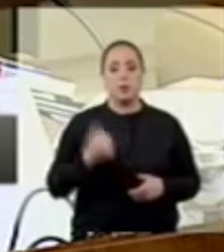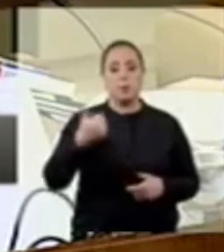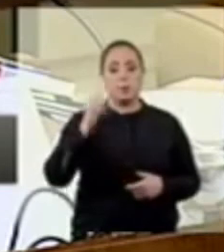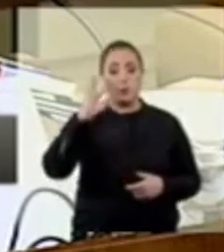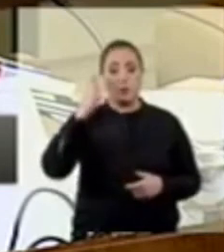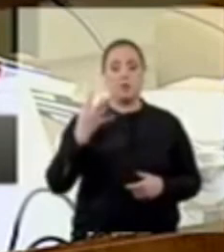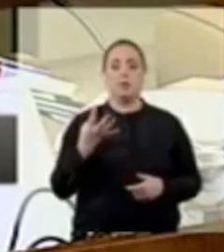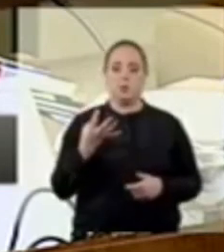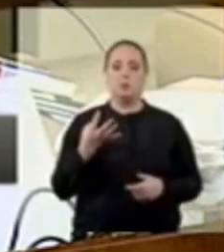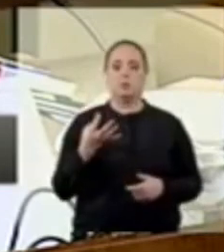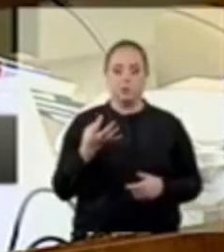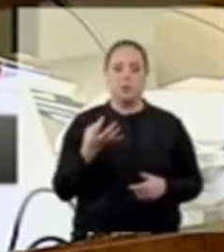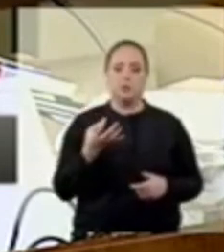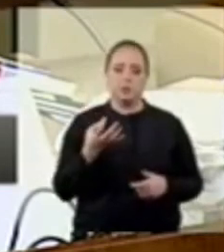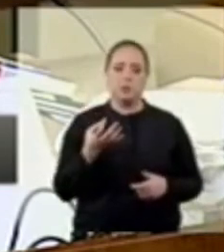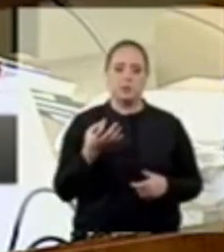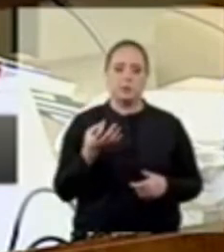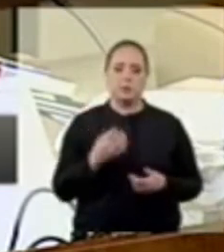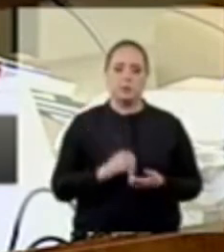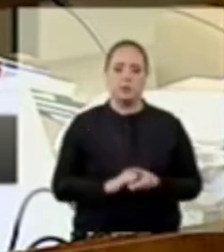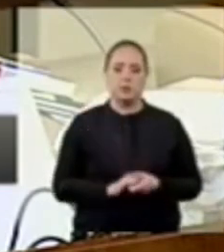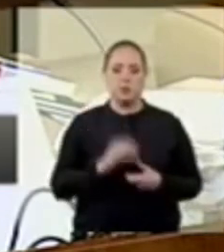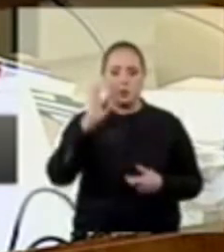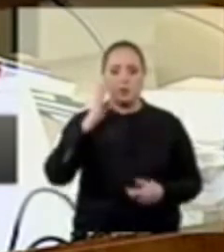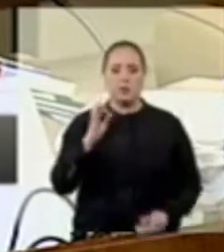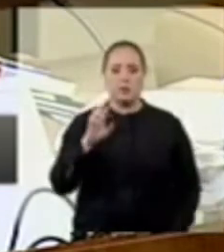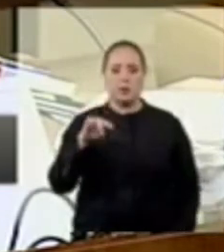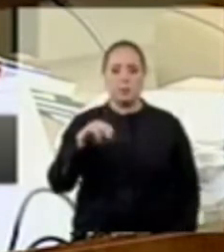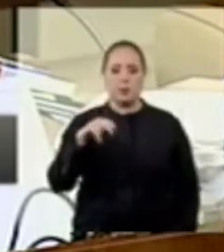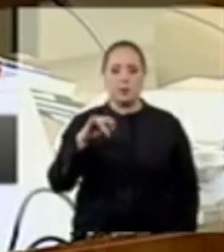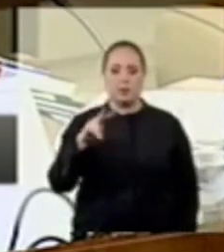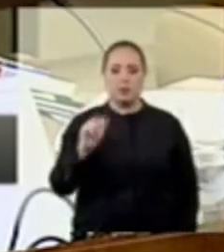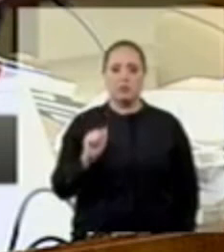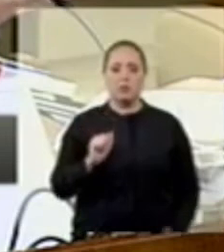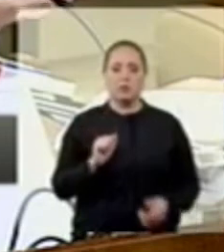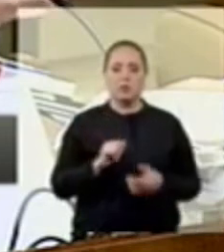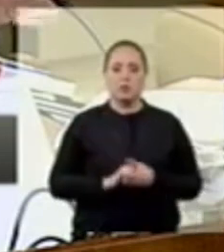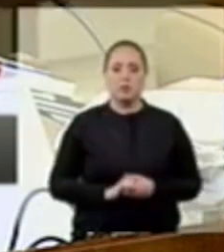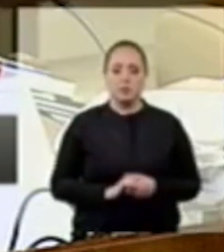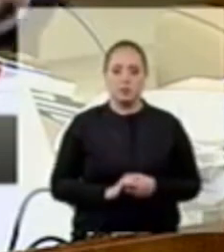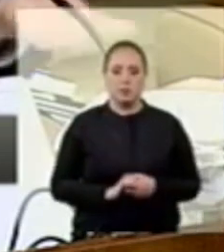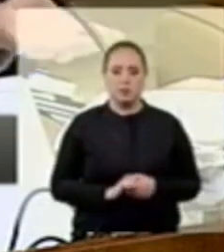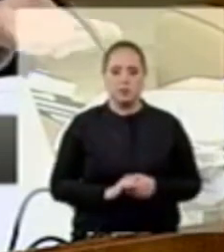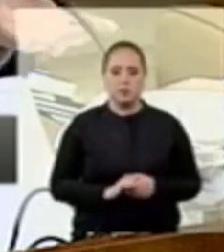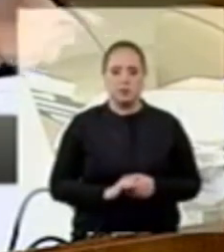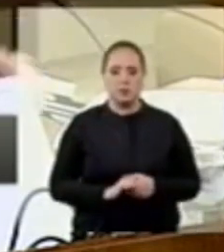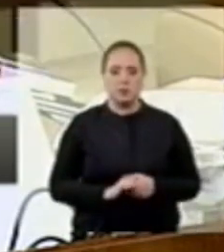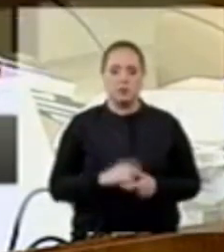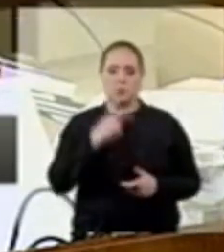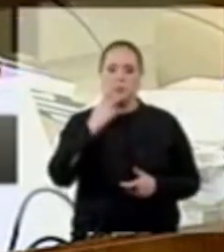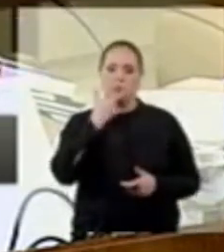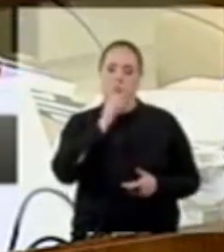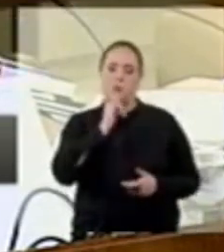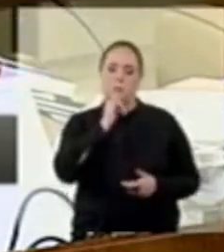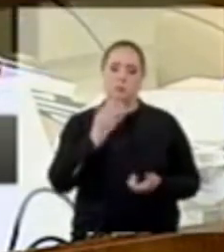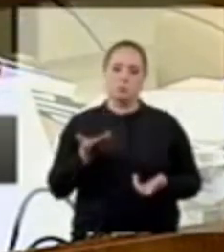terminativa decisão terminativa acabou a versão de que extinguia o processo